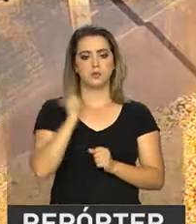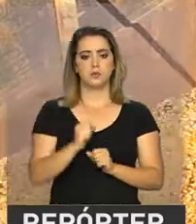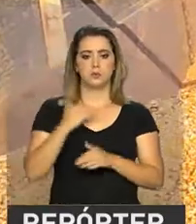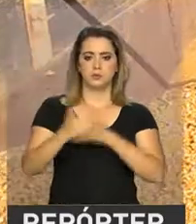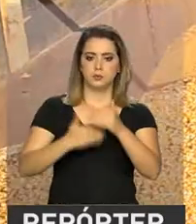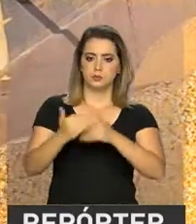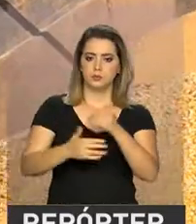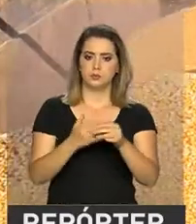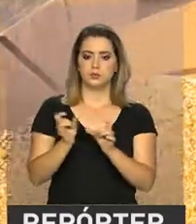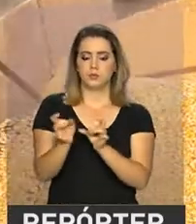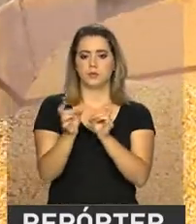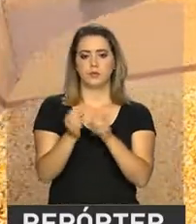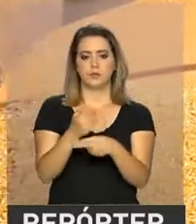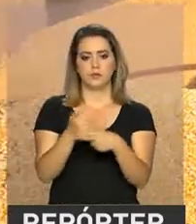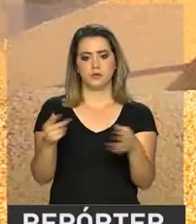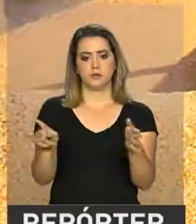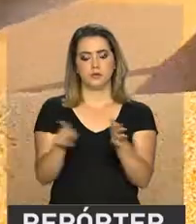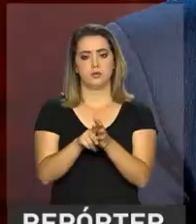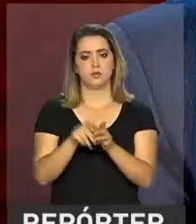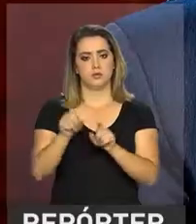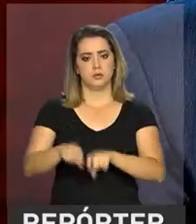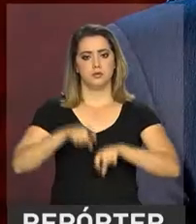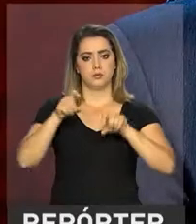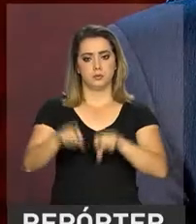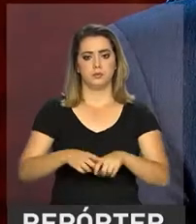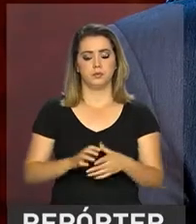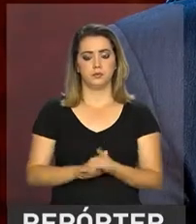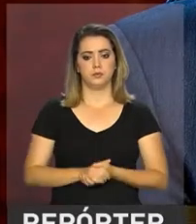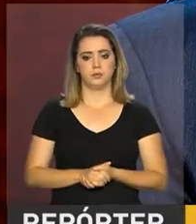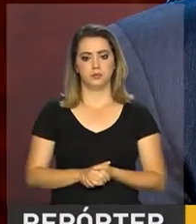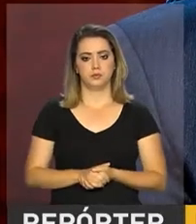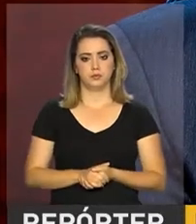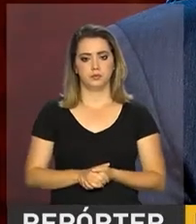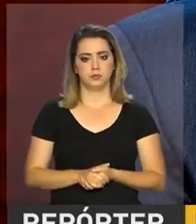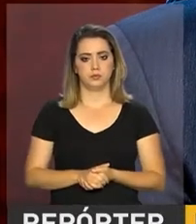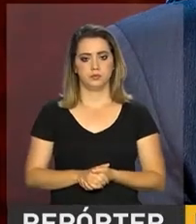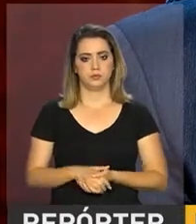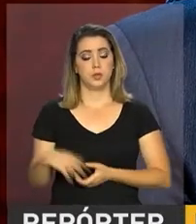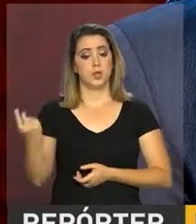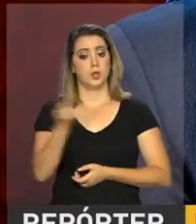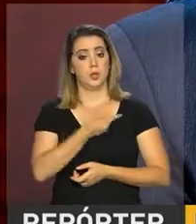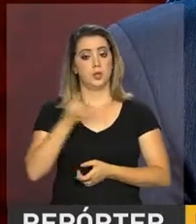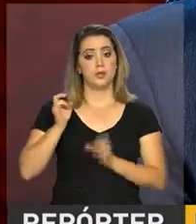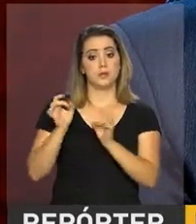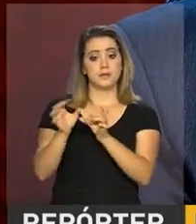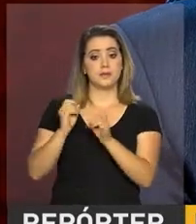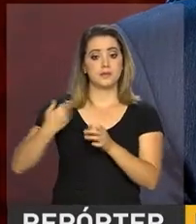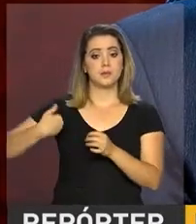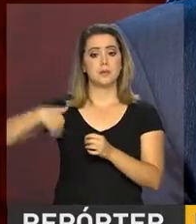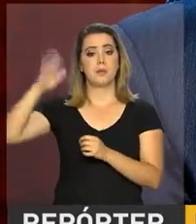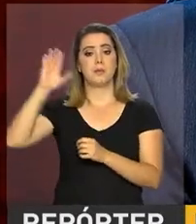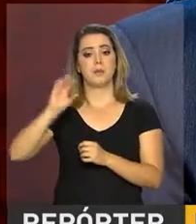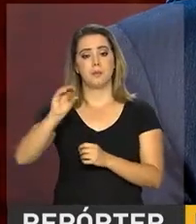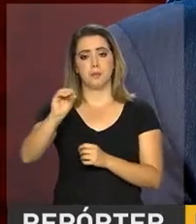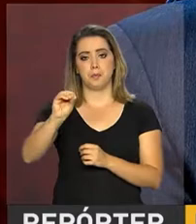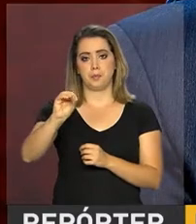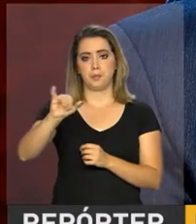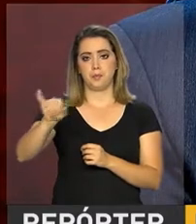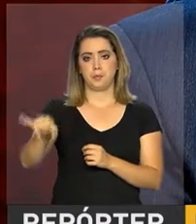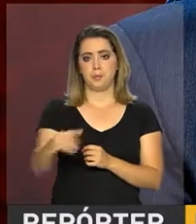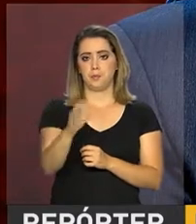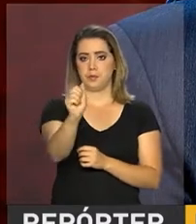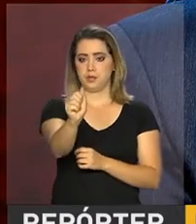na venda de produtos agrícolas na questão da soja nós somos os maiores exportadores de soja para a china 2